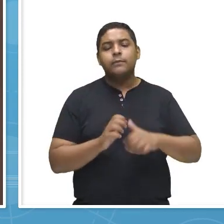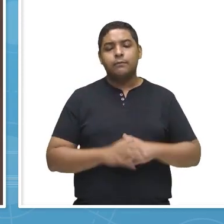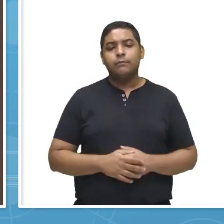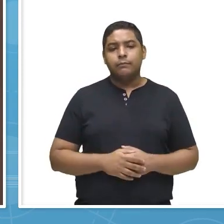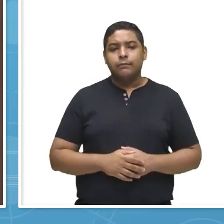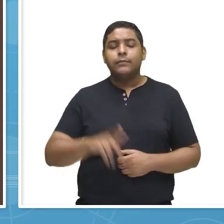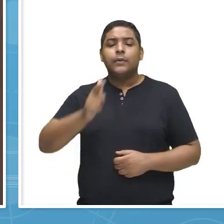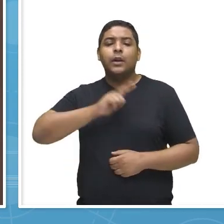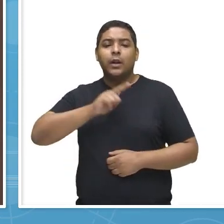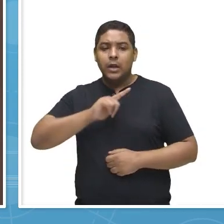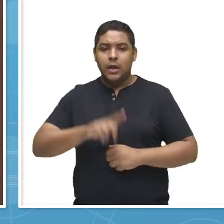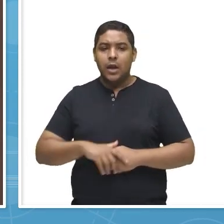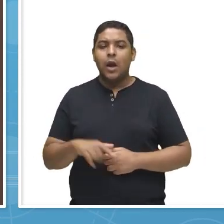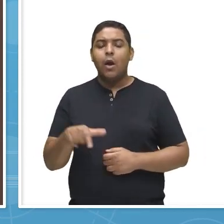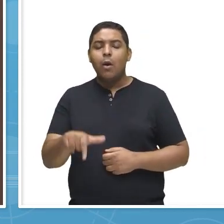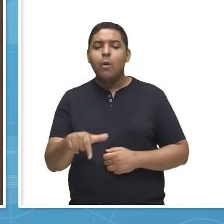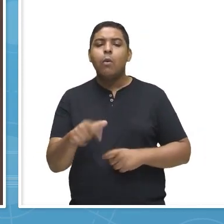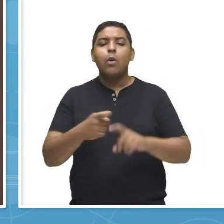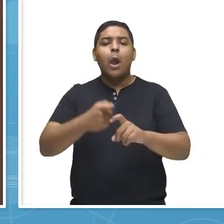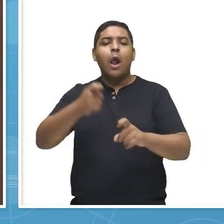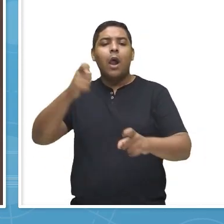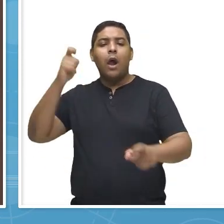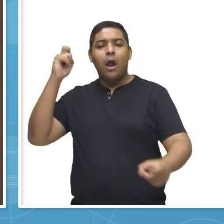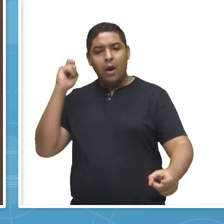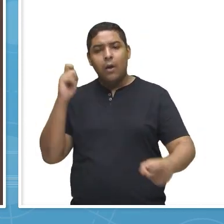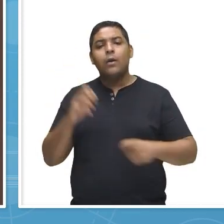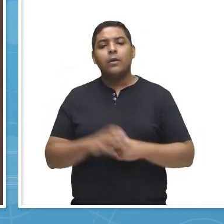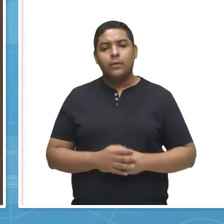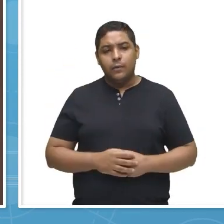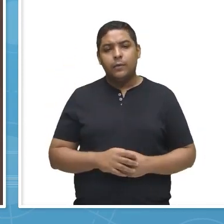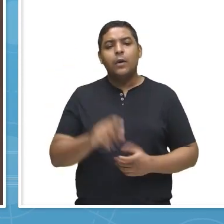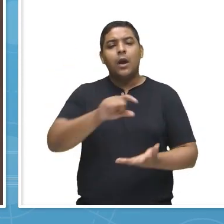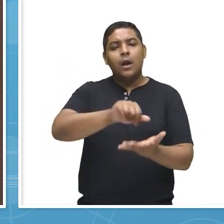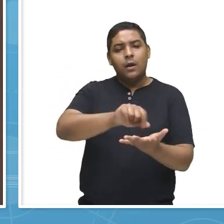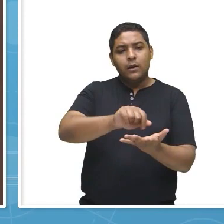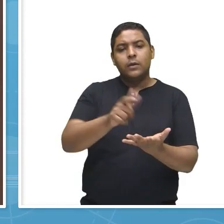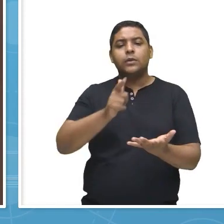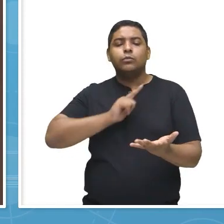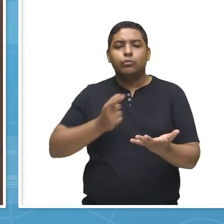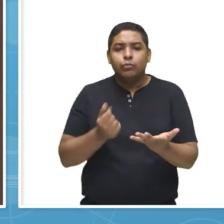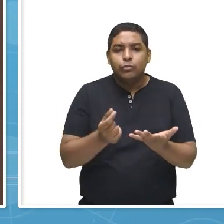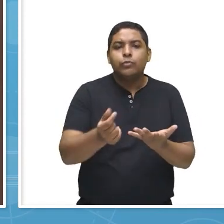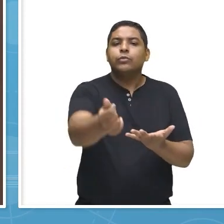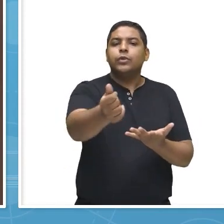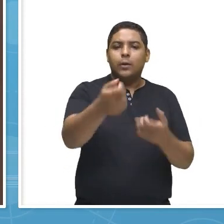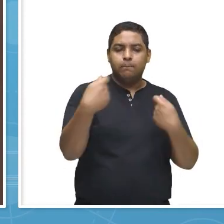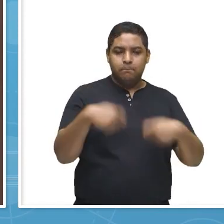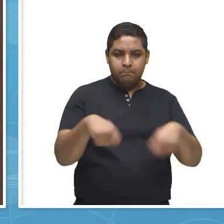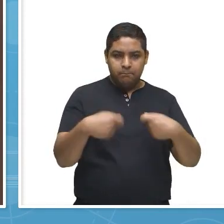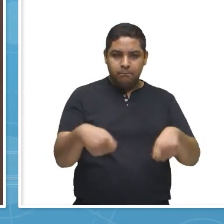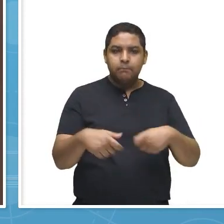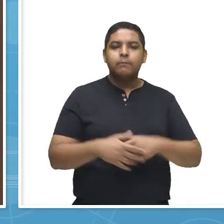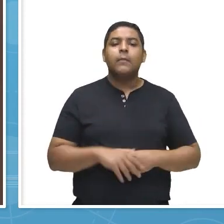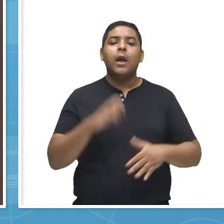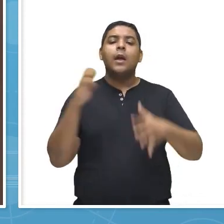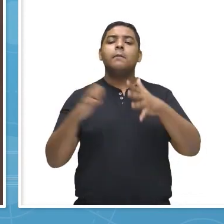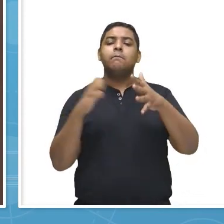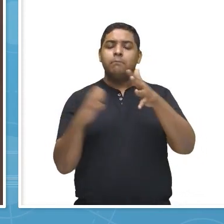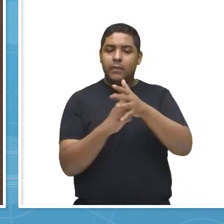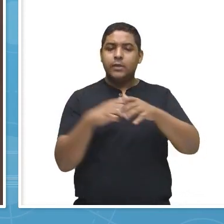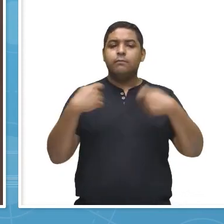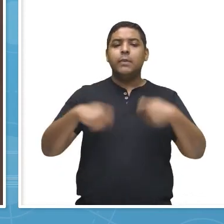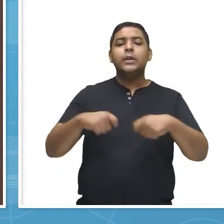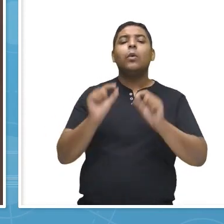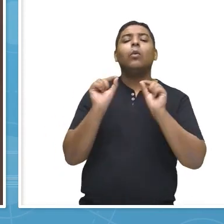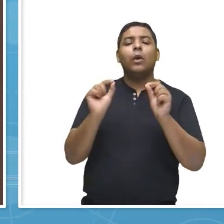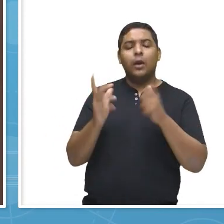sistema capitalista, ele gira em torno do capital, do dinheiro. E para isso, essas empresas, elas precisam